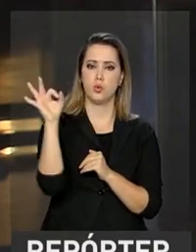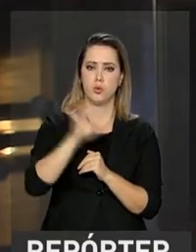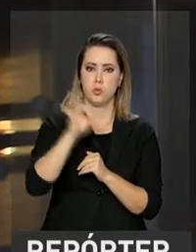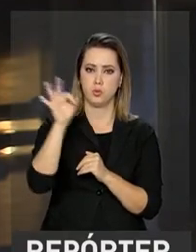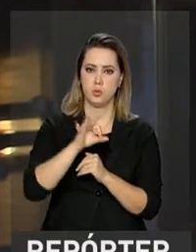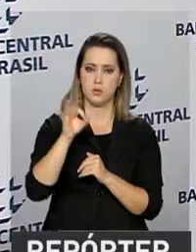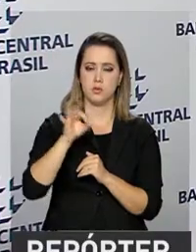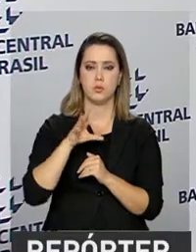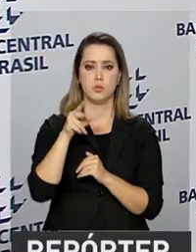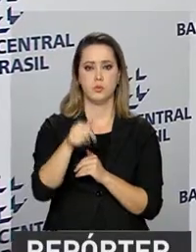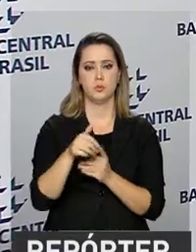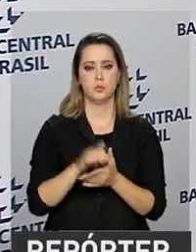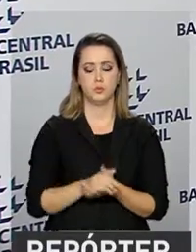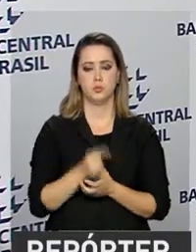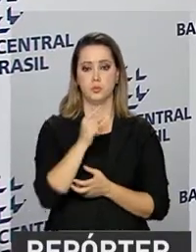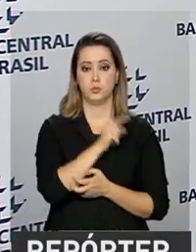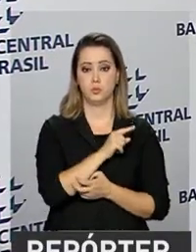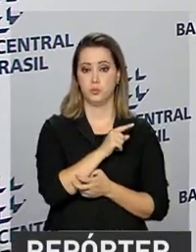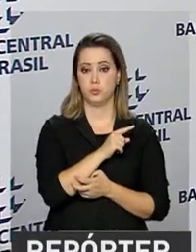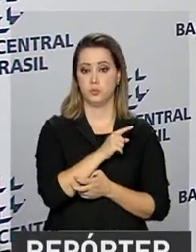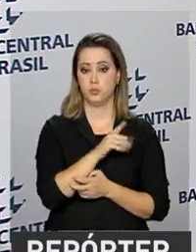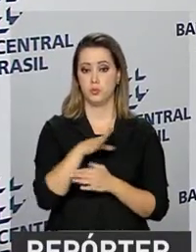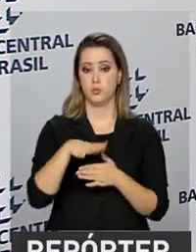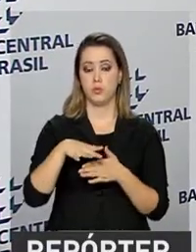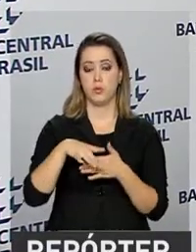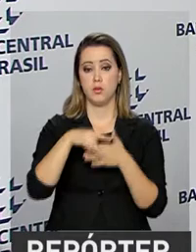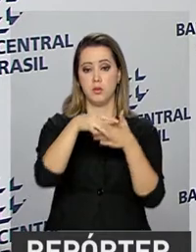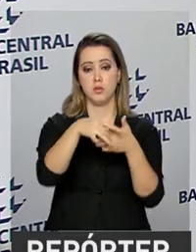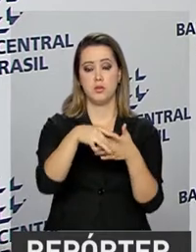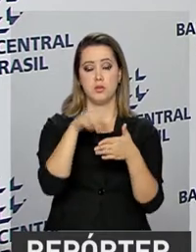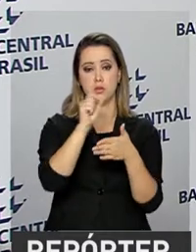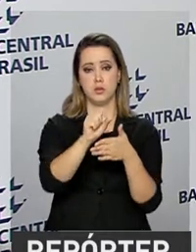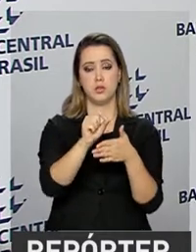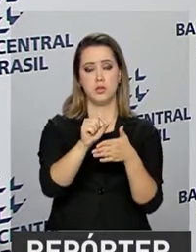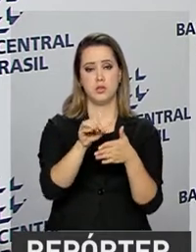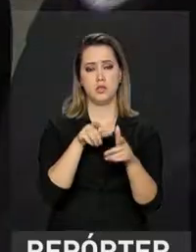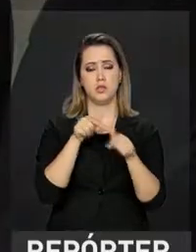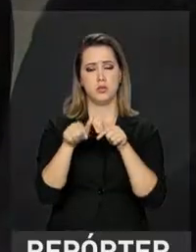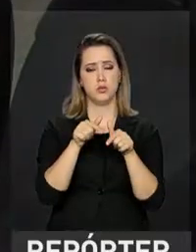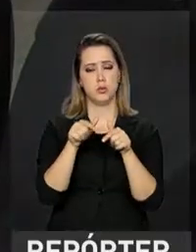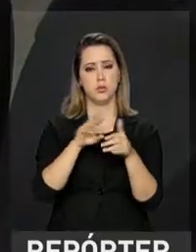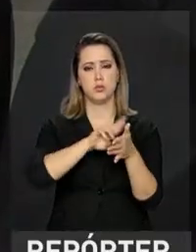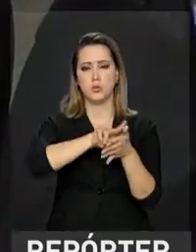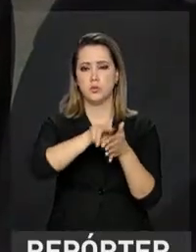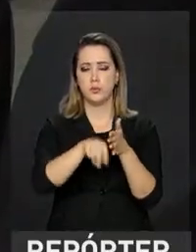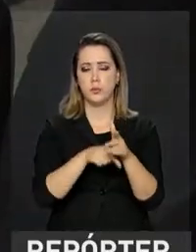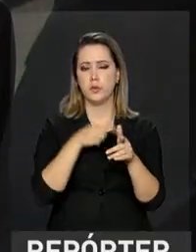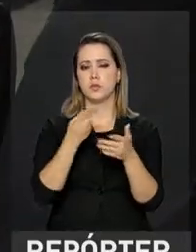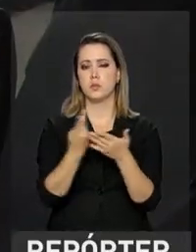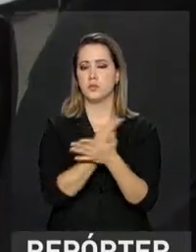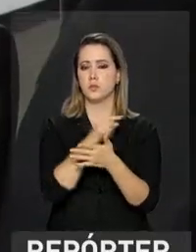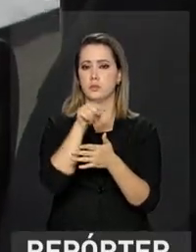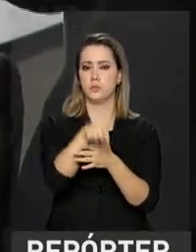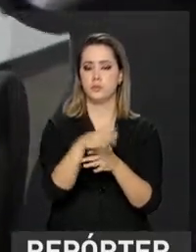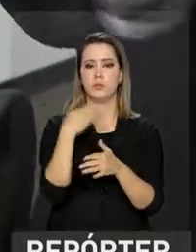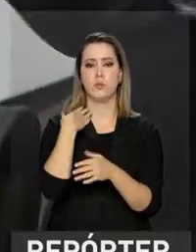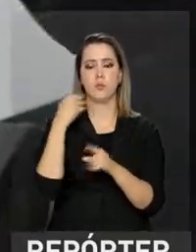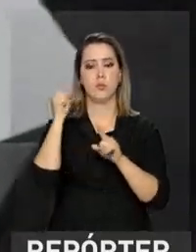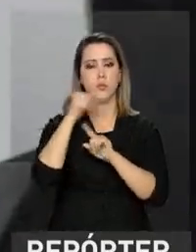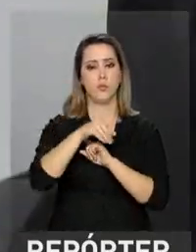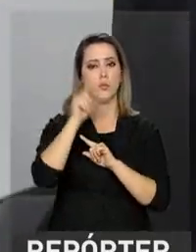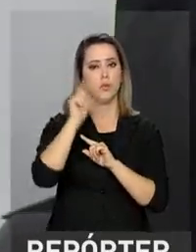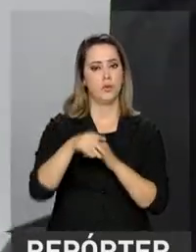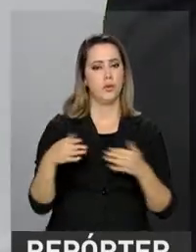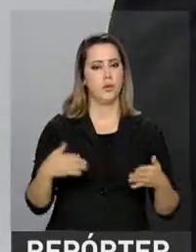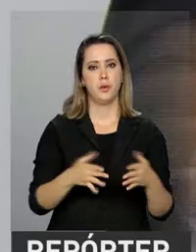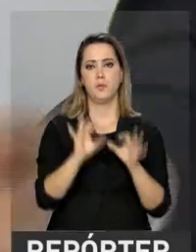operações para fábio túlio vilela chefe do departamento de operações bancárias e de sistema de pagamentos do banco central esse caminho